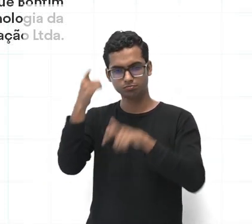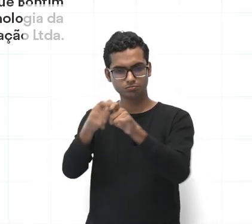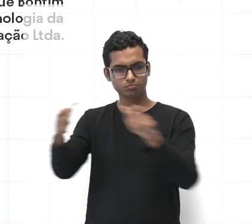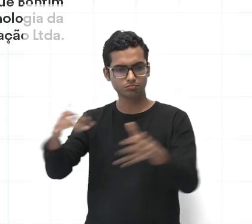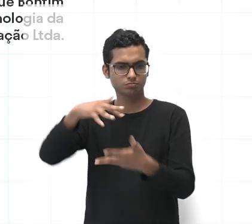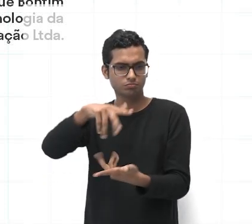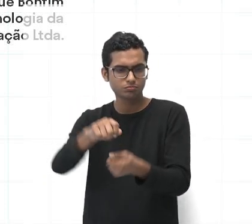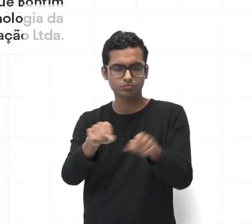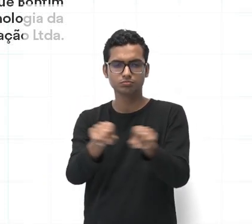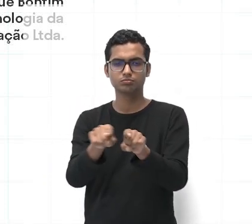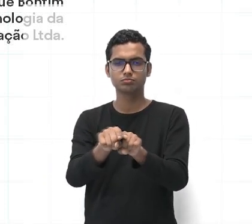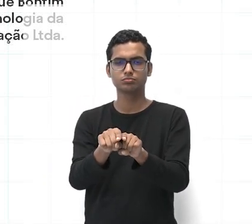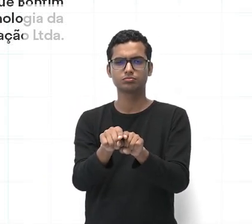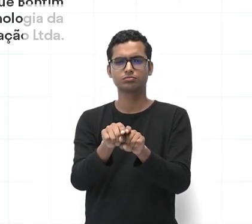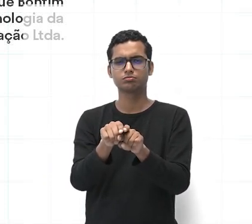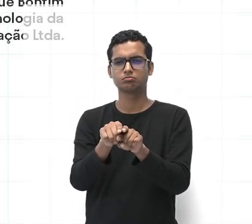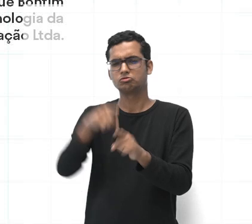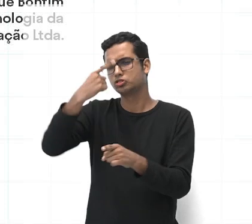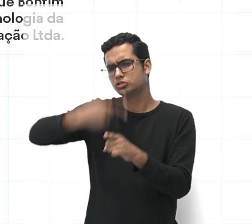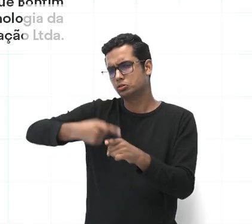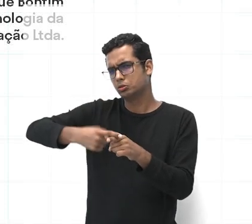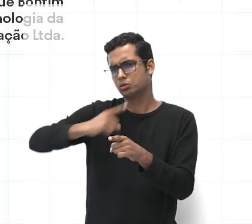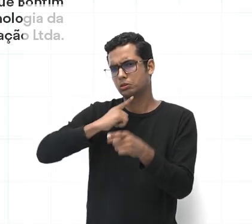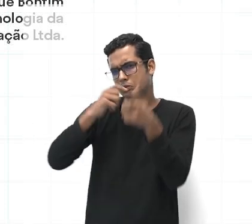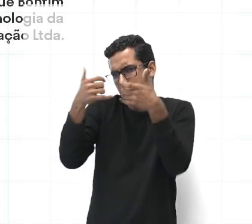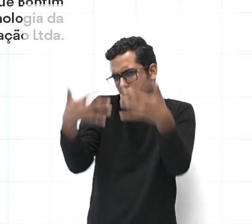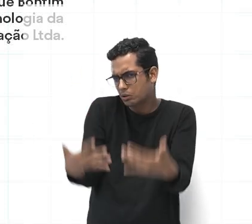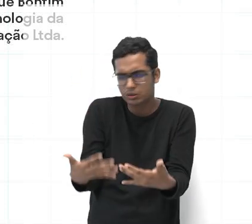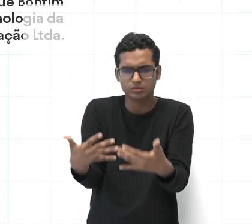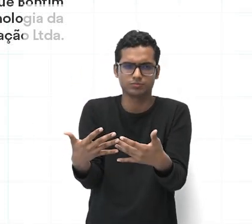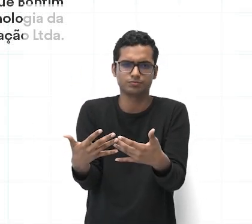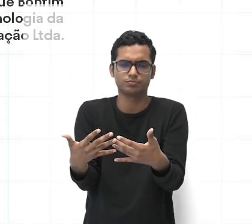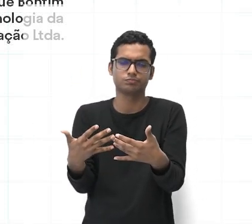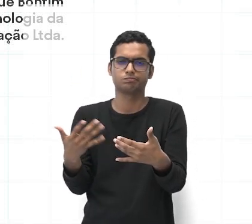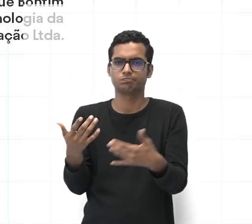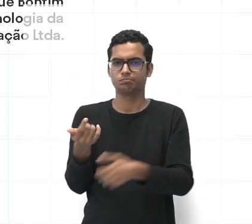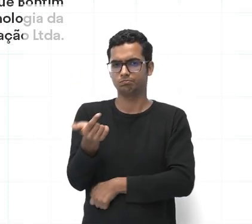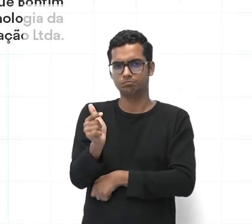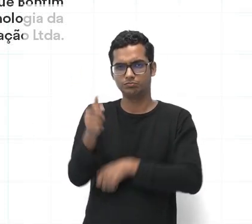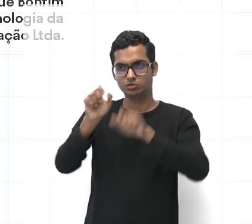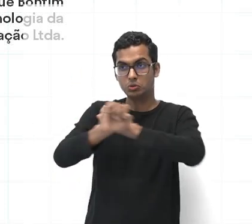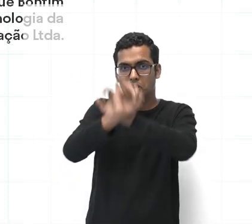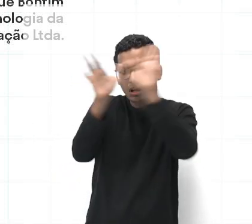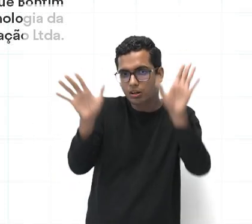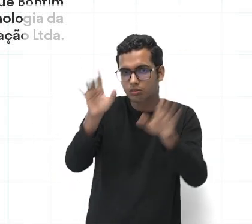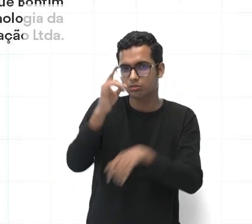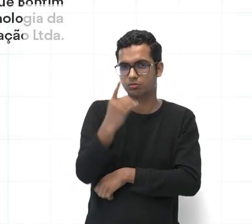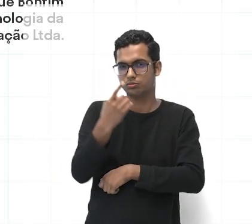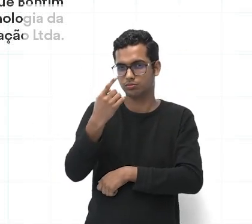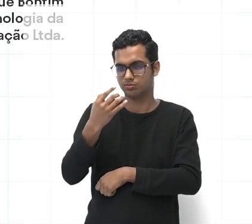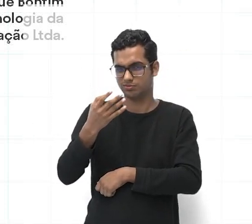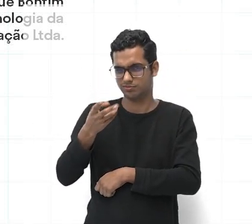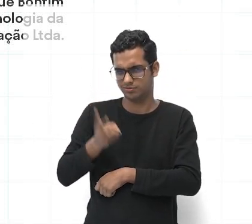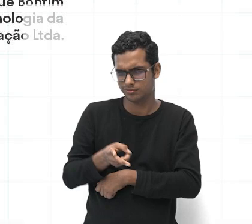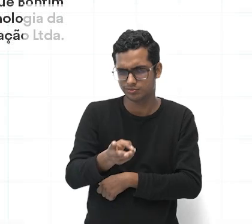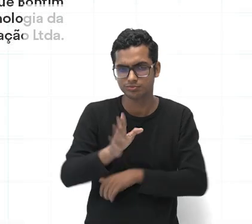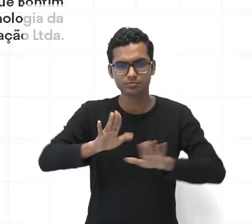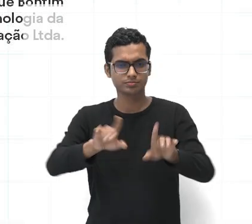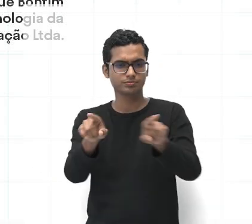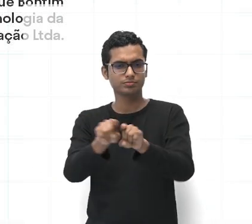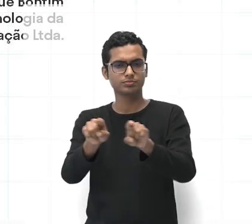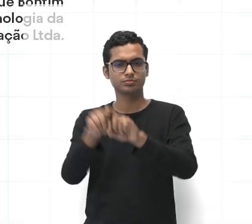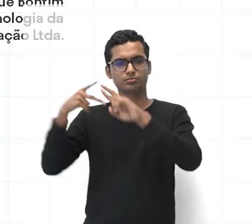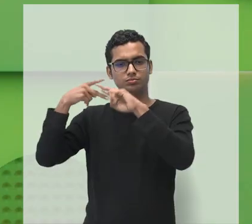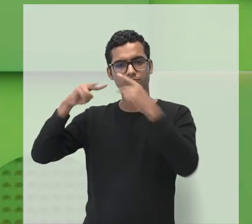sejam totalmente esclarecidas, a genética desempenha um papel importante. Isso quer dizer que